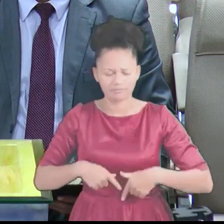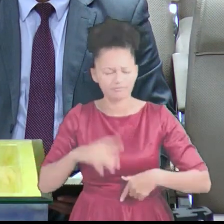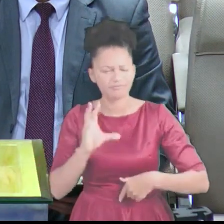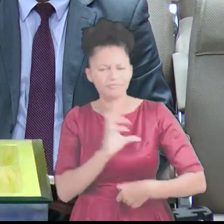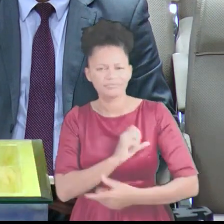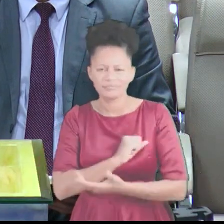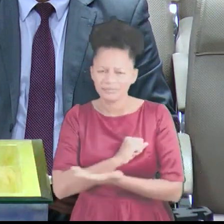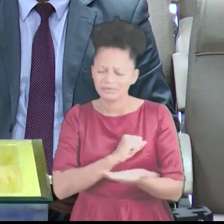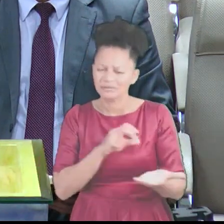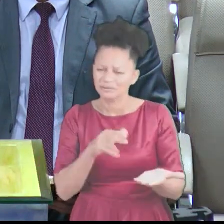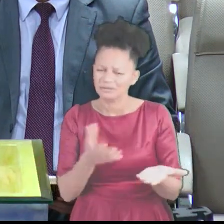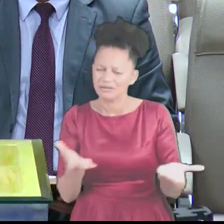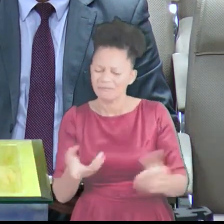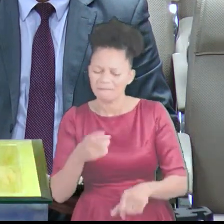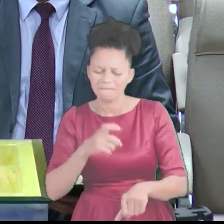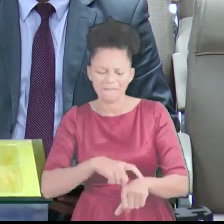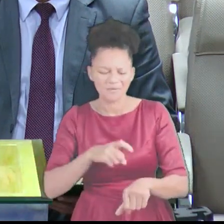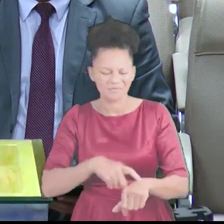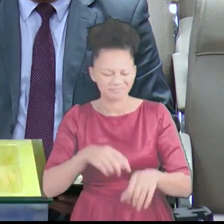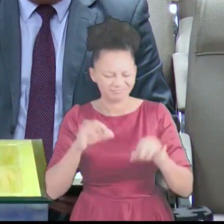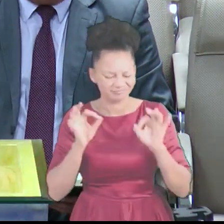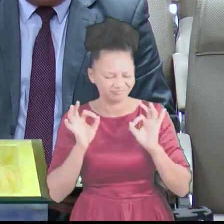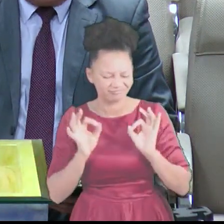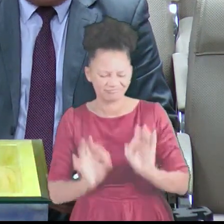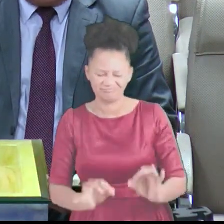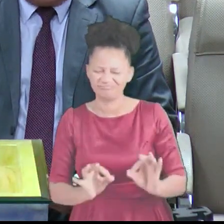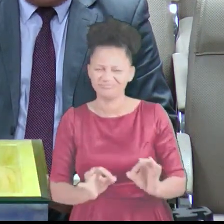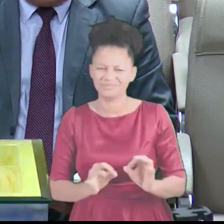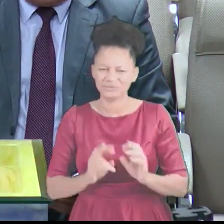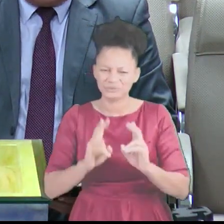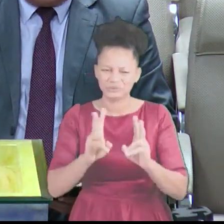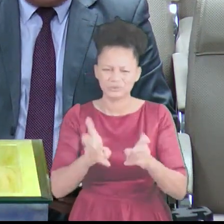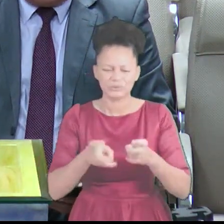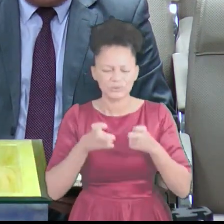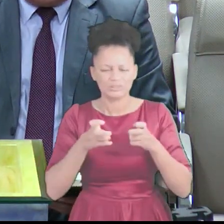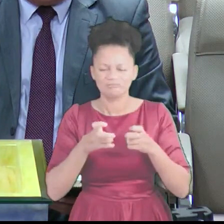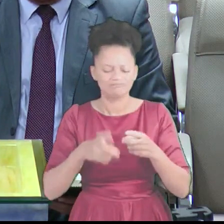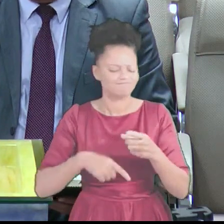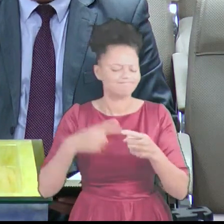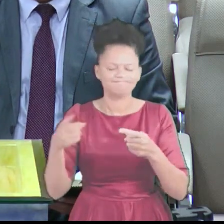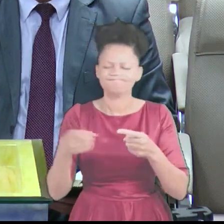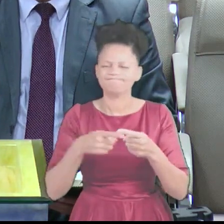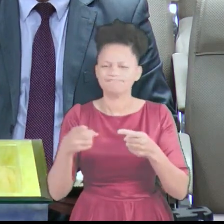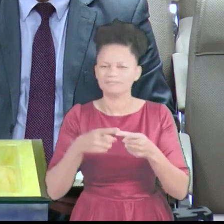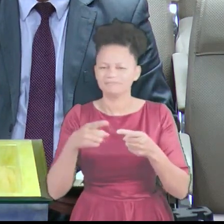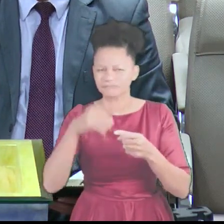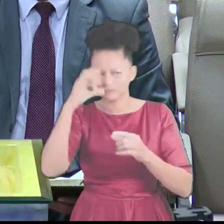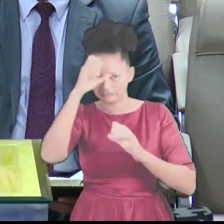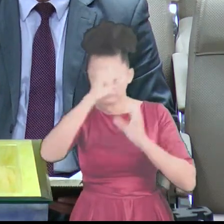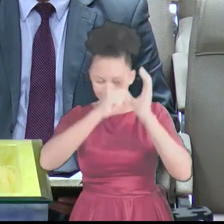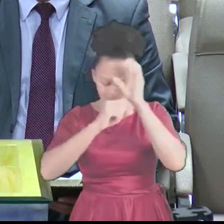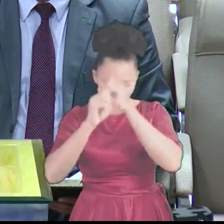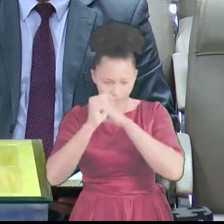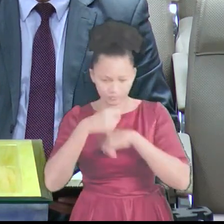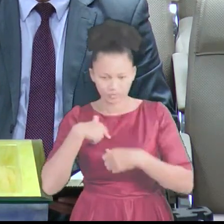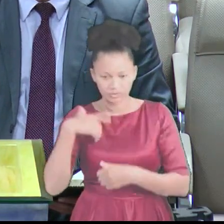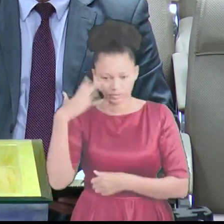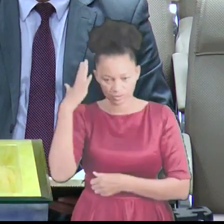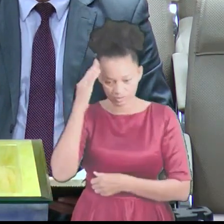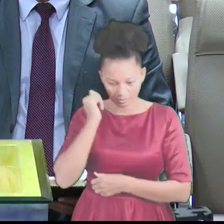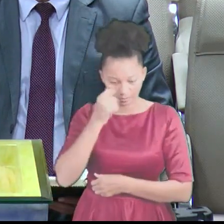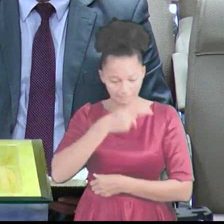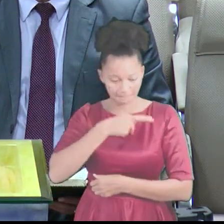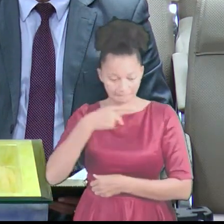quero neste exato momento extrair a primeira lição, porque quando eu soube, quando o